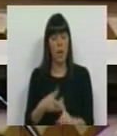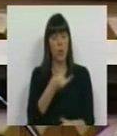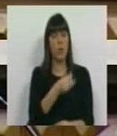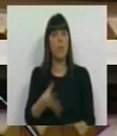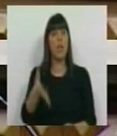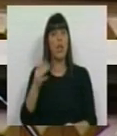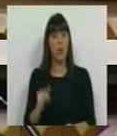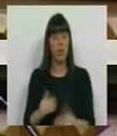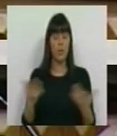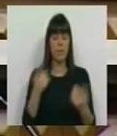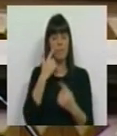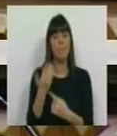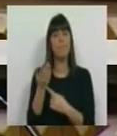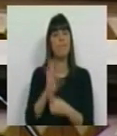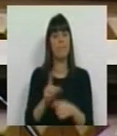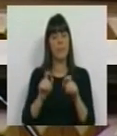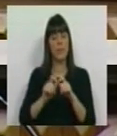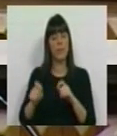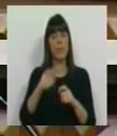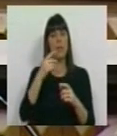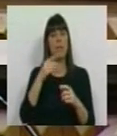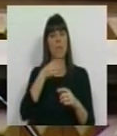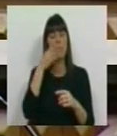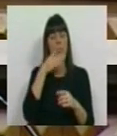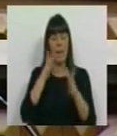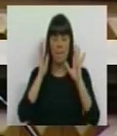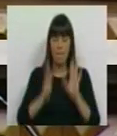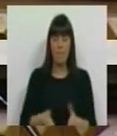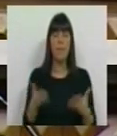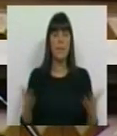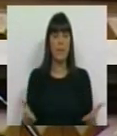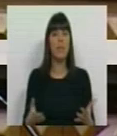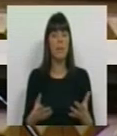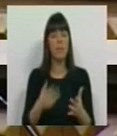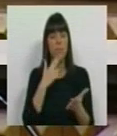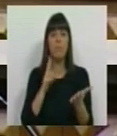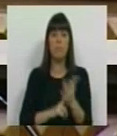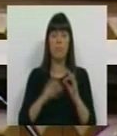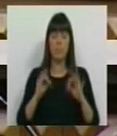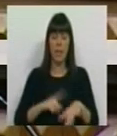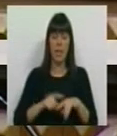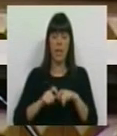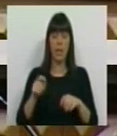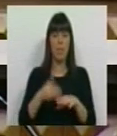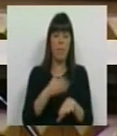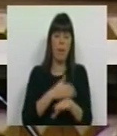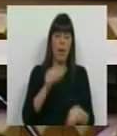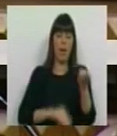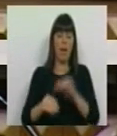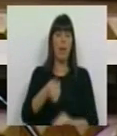de 2012. A demonstração de que as ligações ferroviárias são necessárias e muito certamente o período